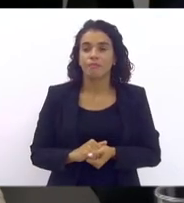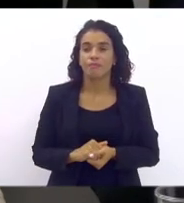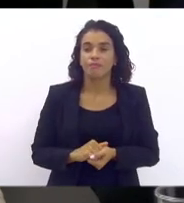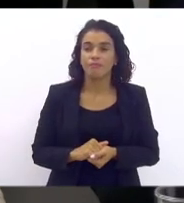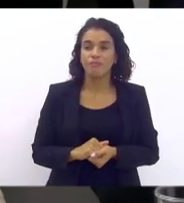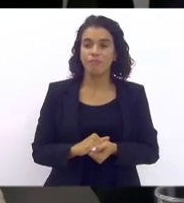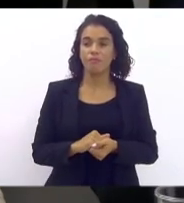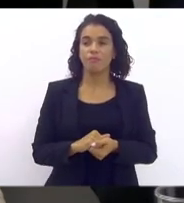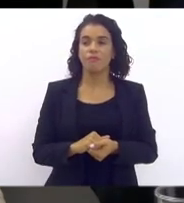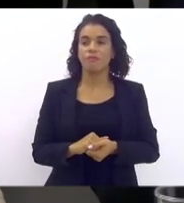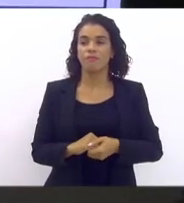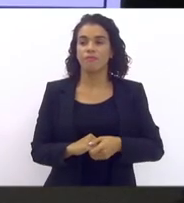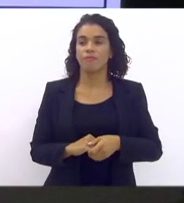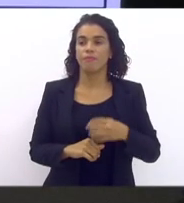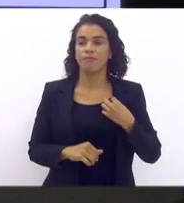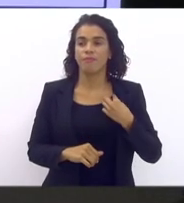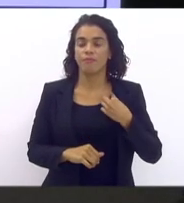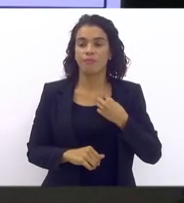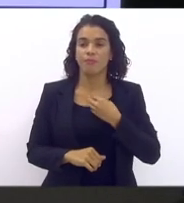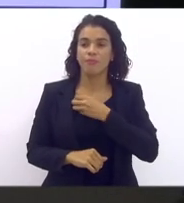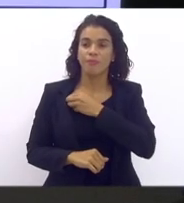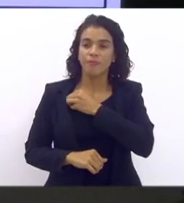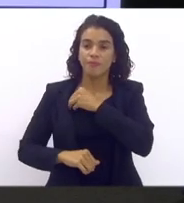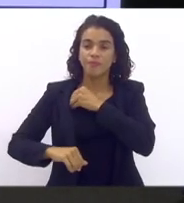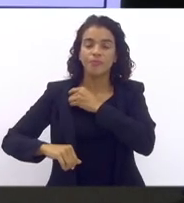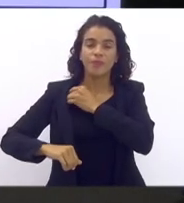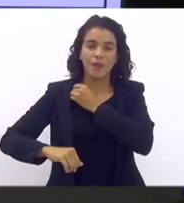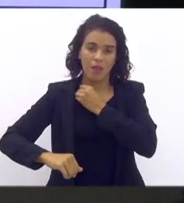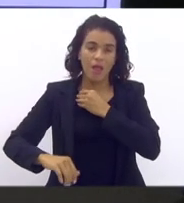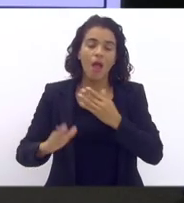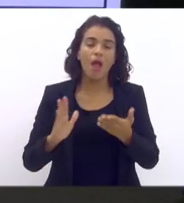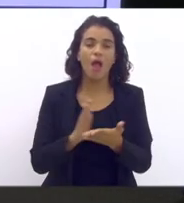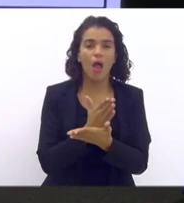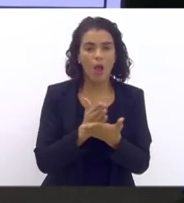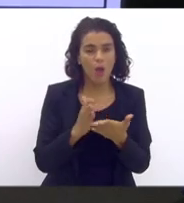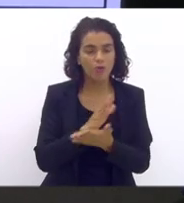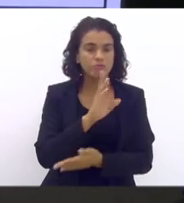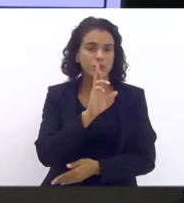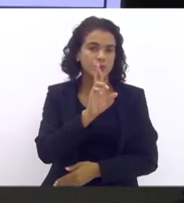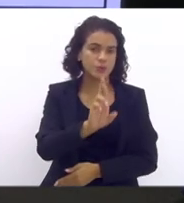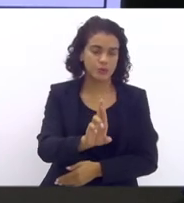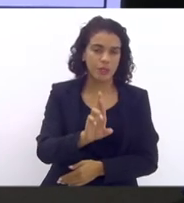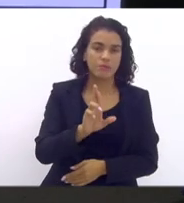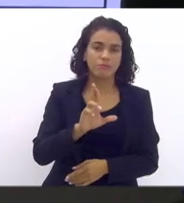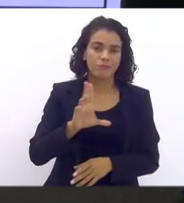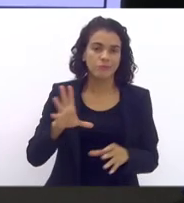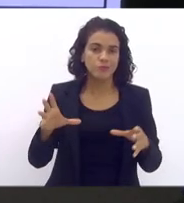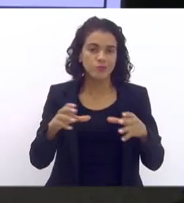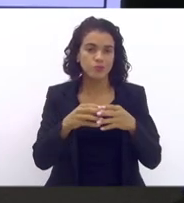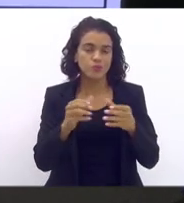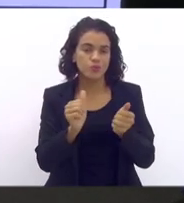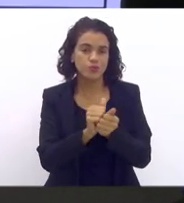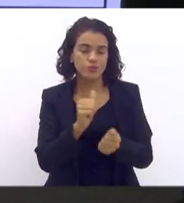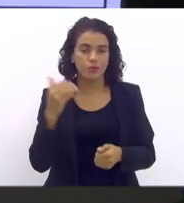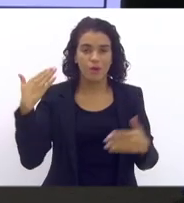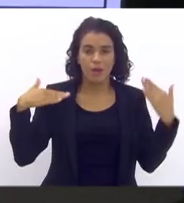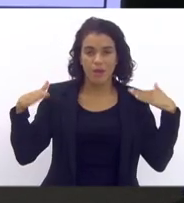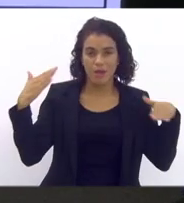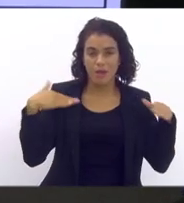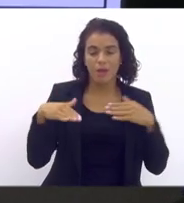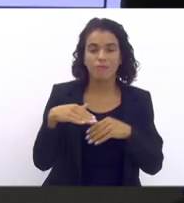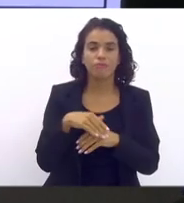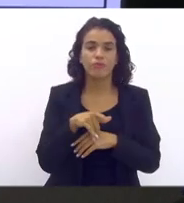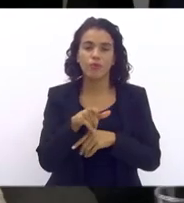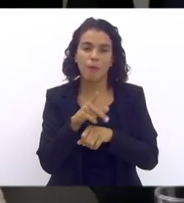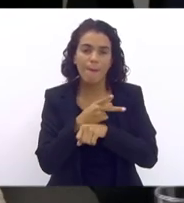próximo eh alguns resultados né a gente também tá participando junto com a Marina do Brasil da operação Ágata que